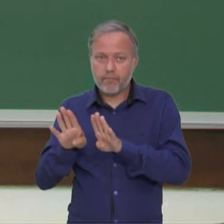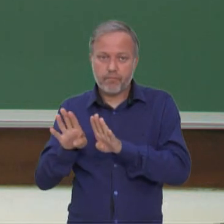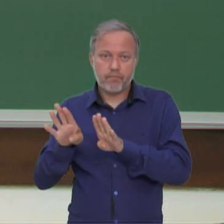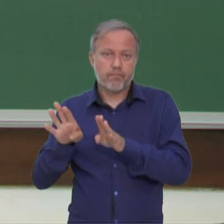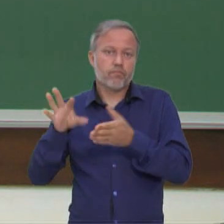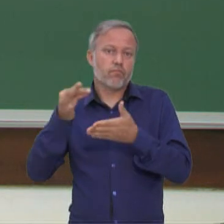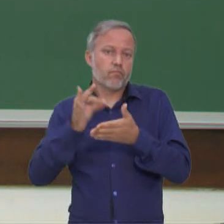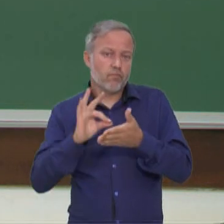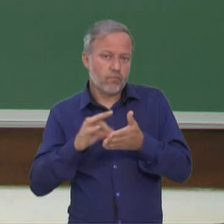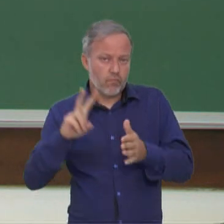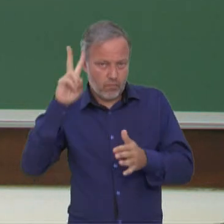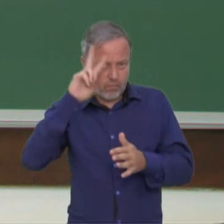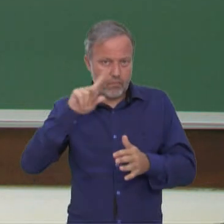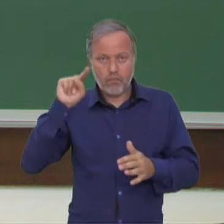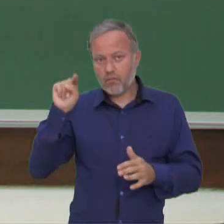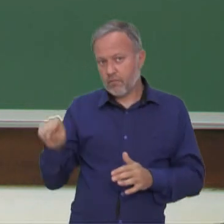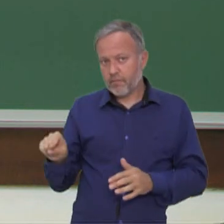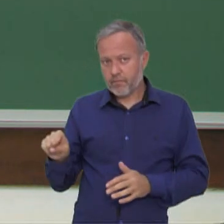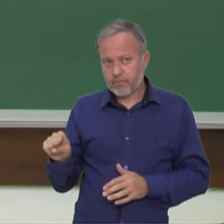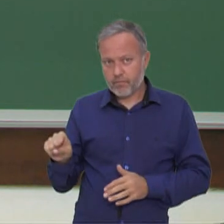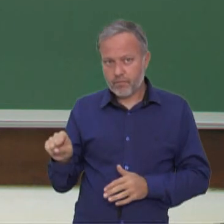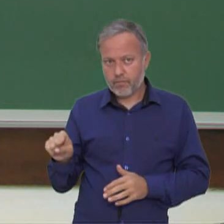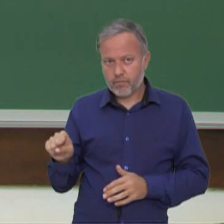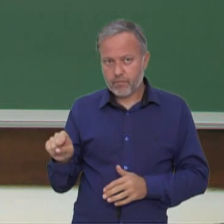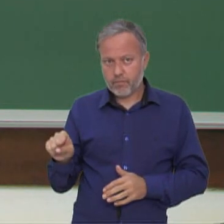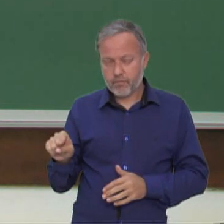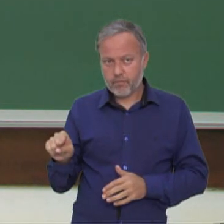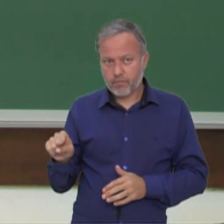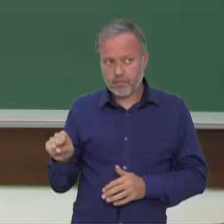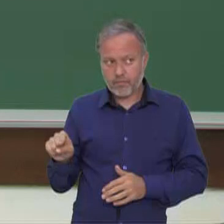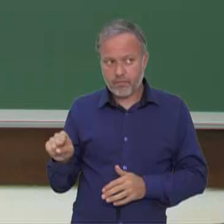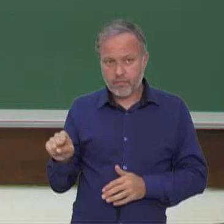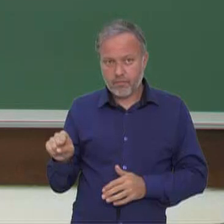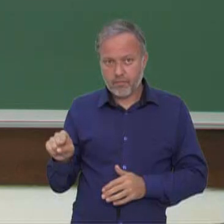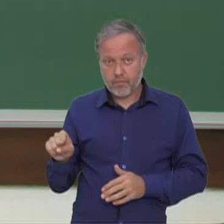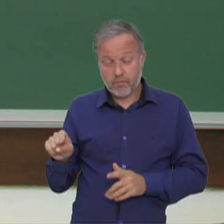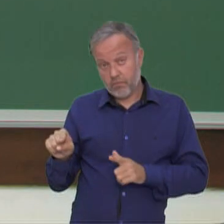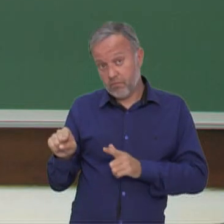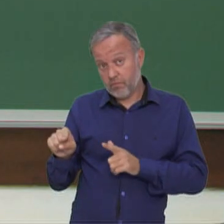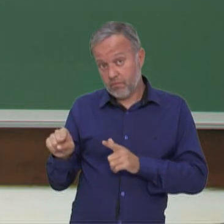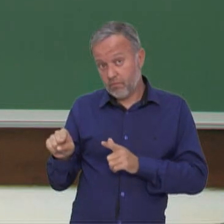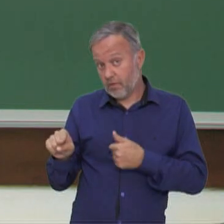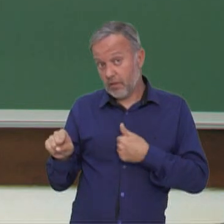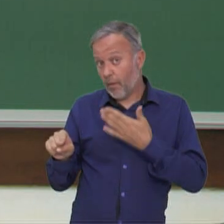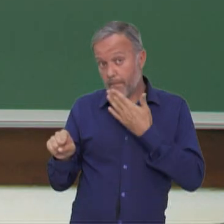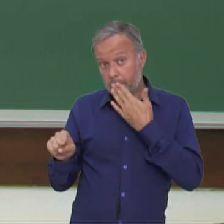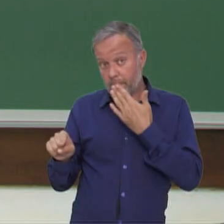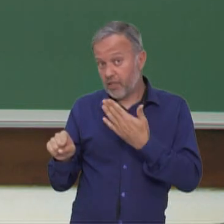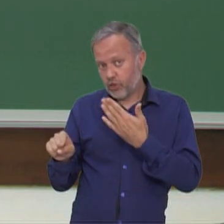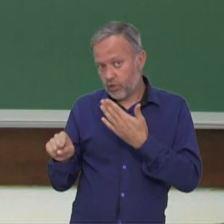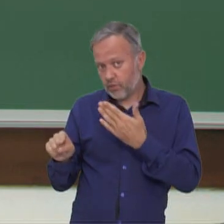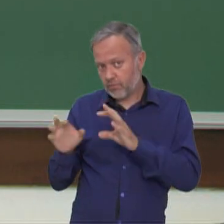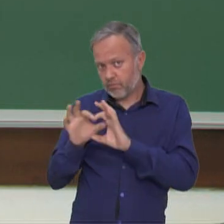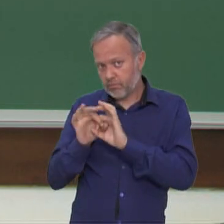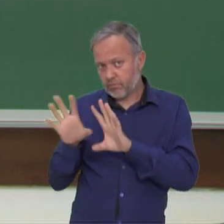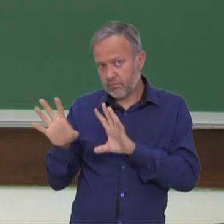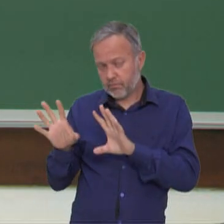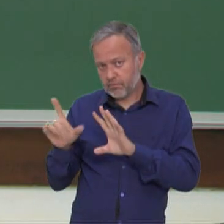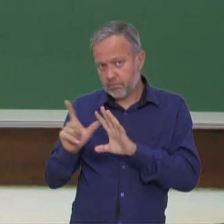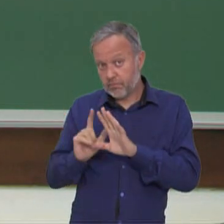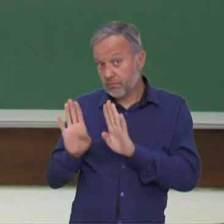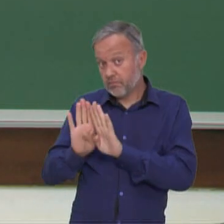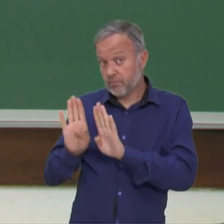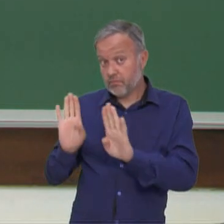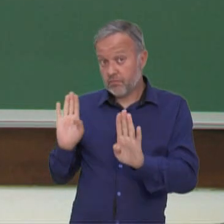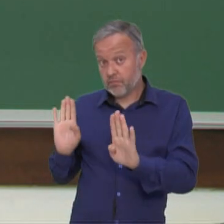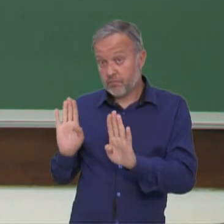autorização, né? Se for uma biografia aí sem pedir a autorização, aí fica no